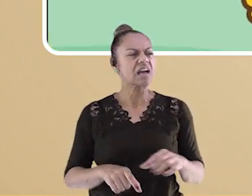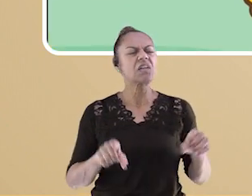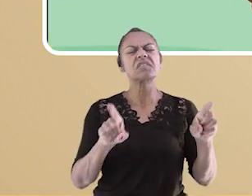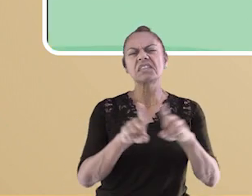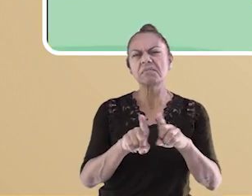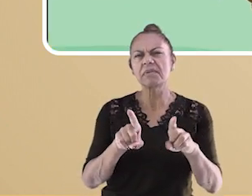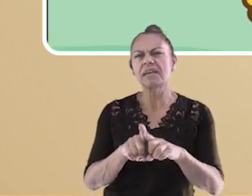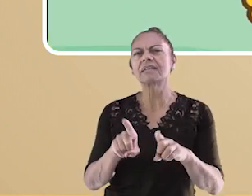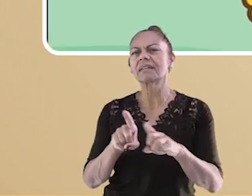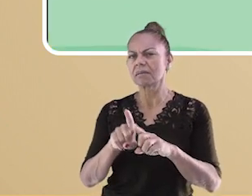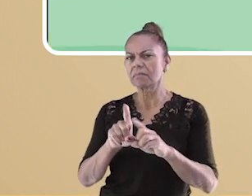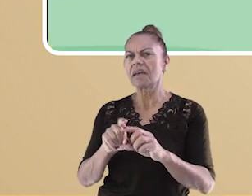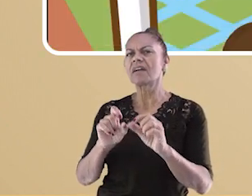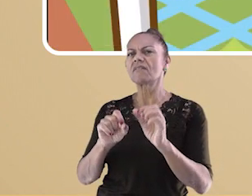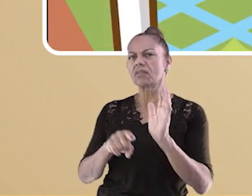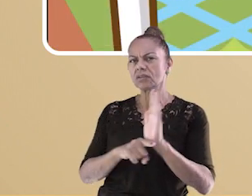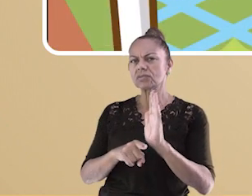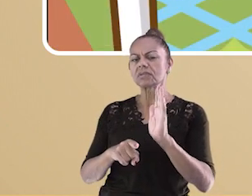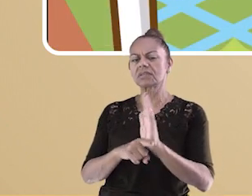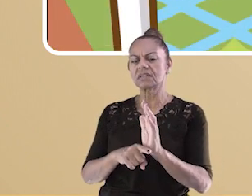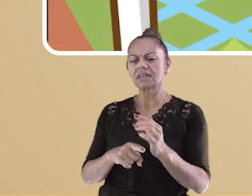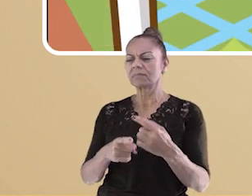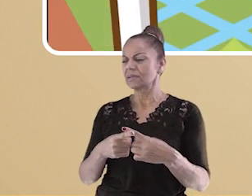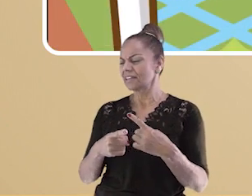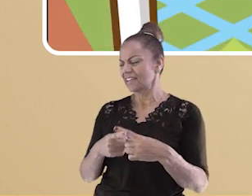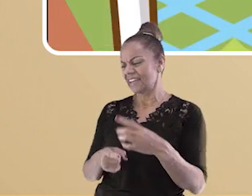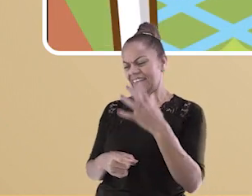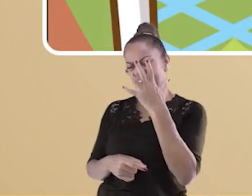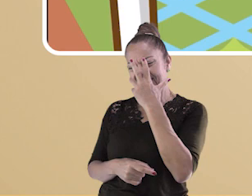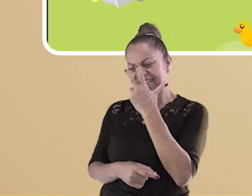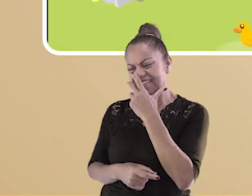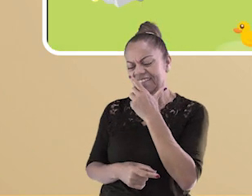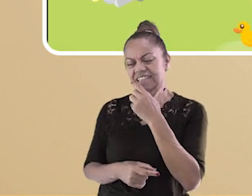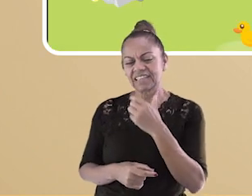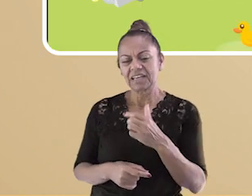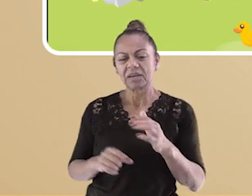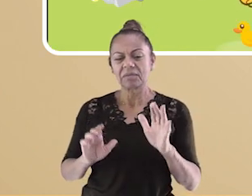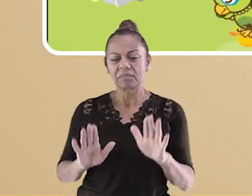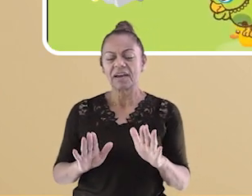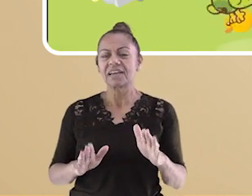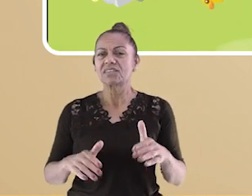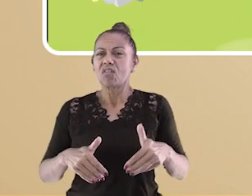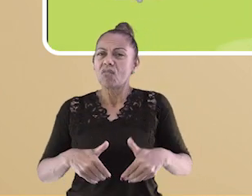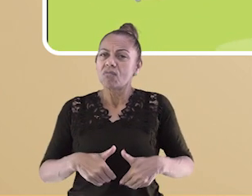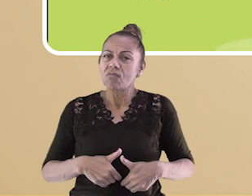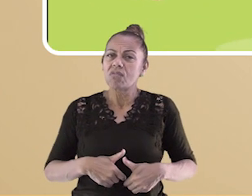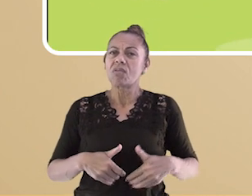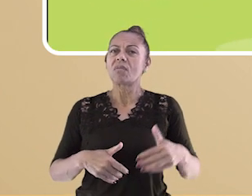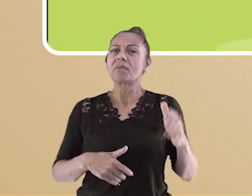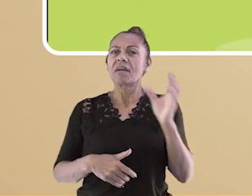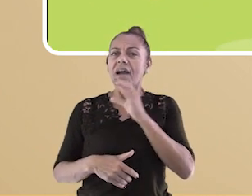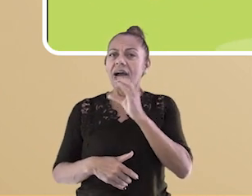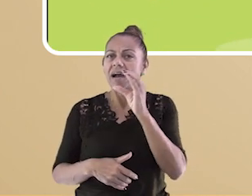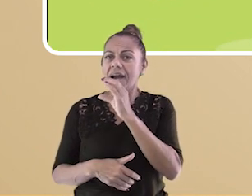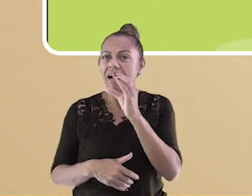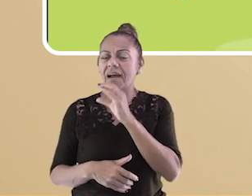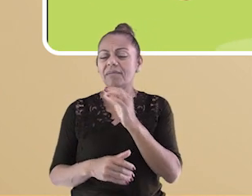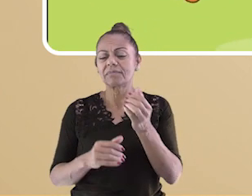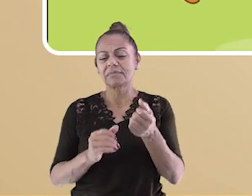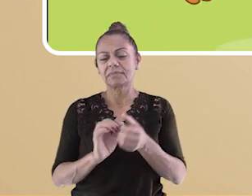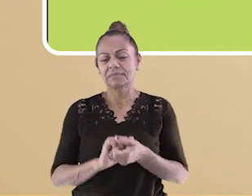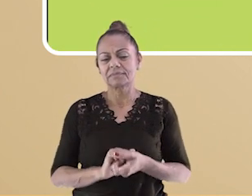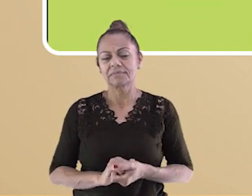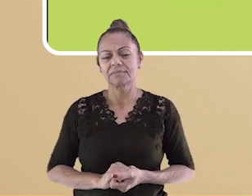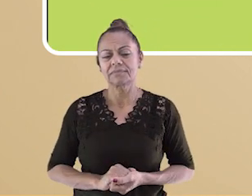Eu também! Eu também! Ela é realmente linda, Rafa. Mas eu também estou com fome e quero ir pra casa